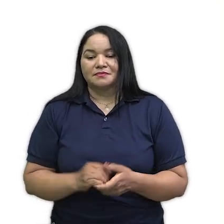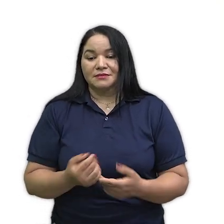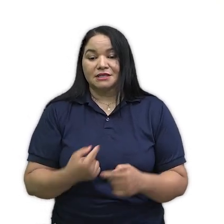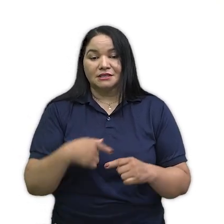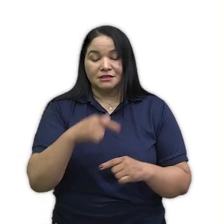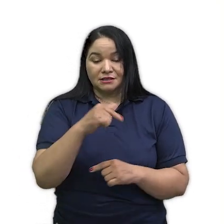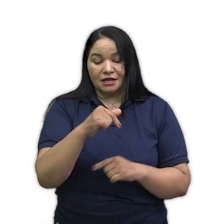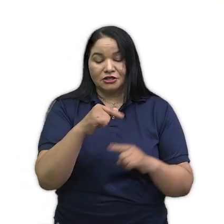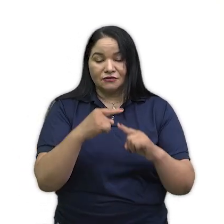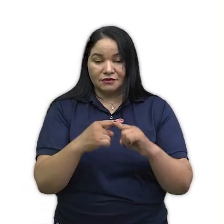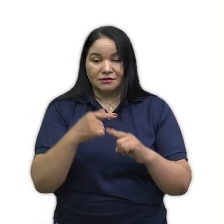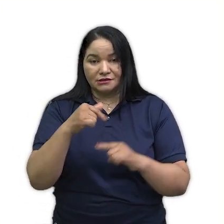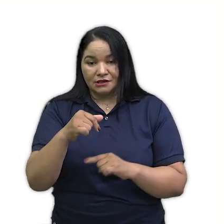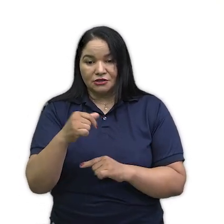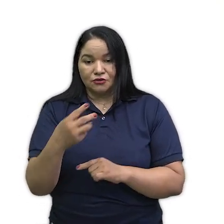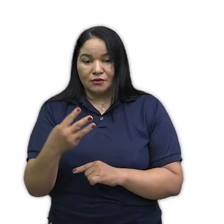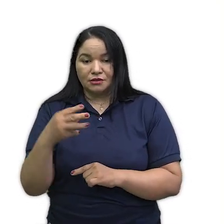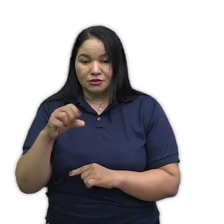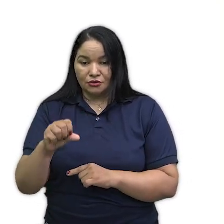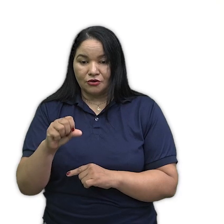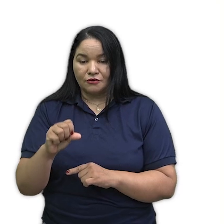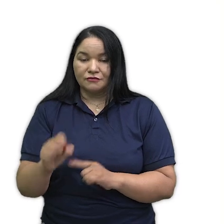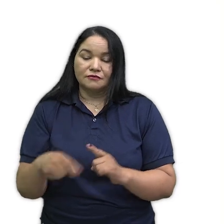e 49 vezes 7,